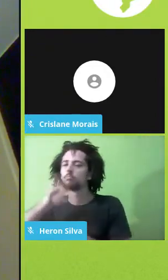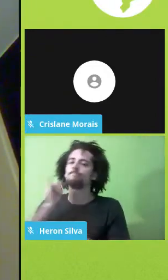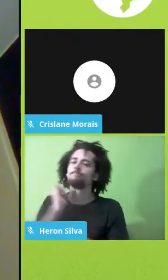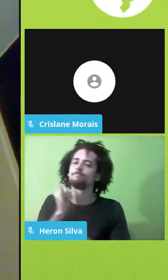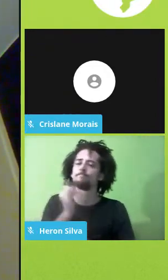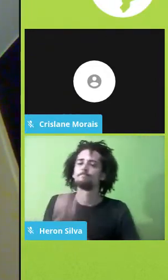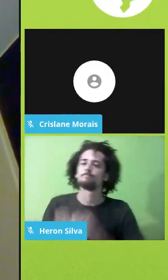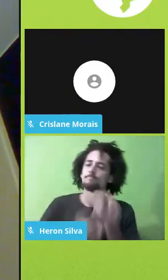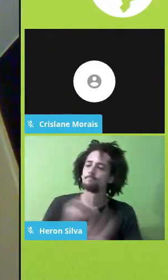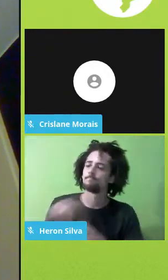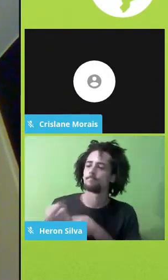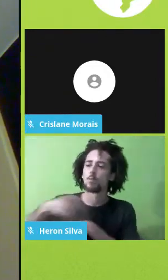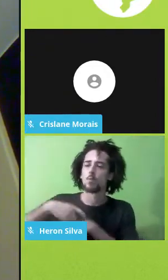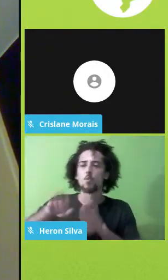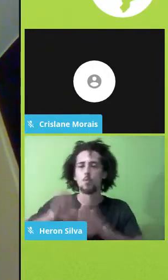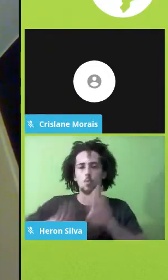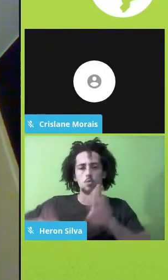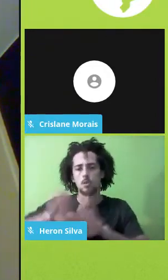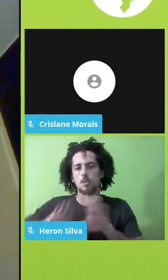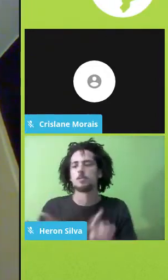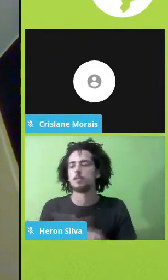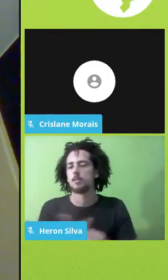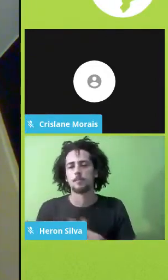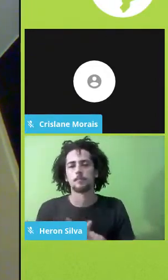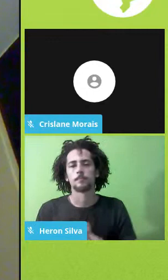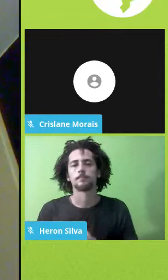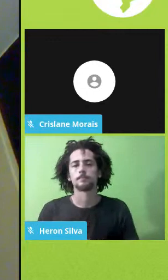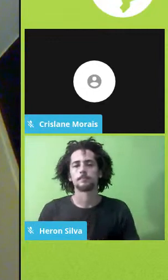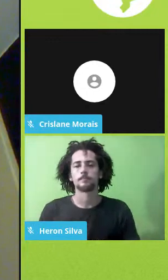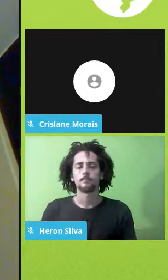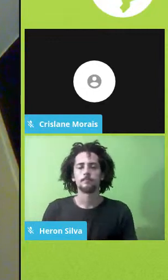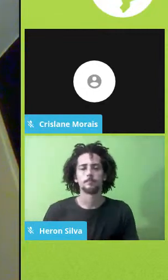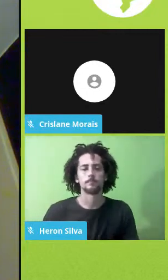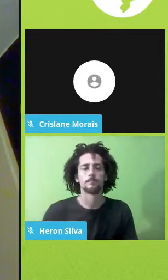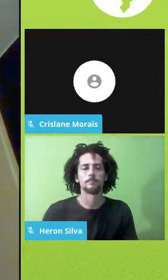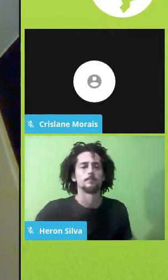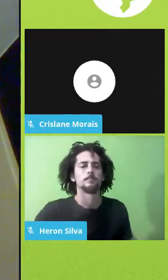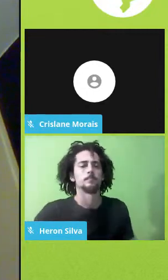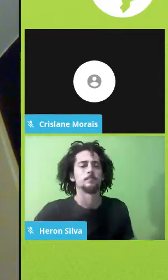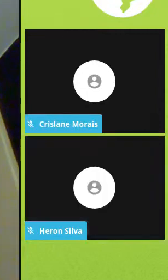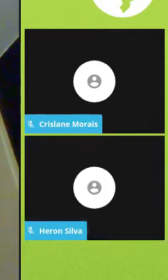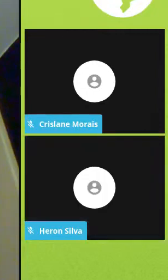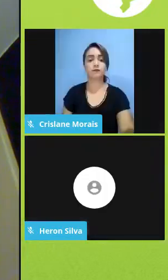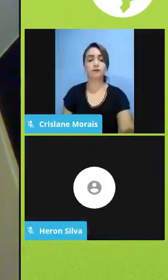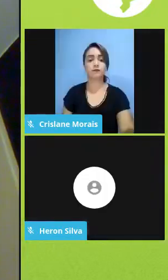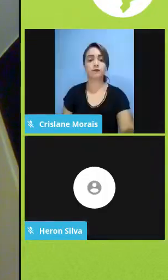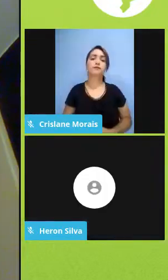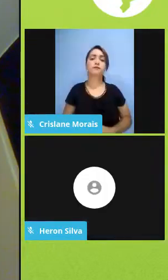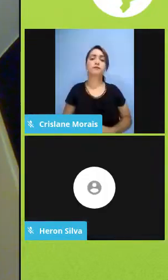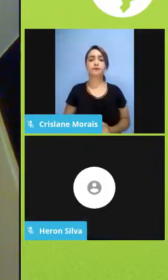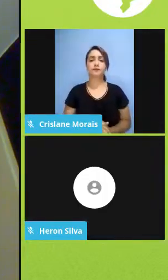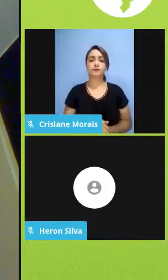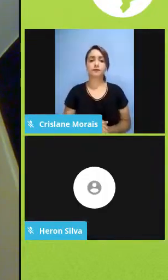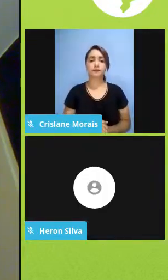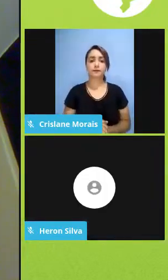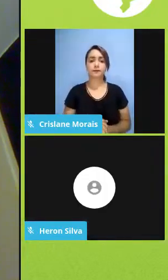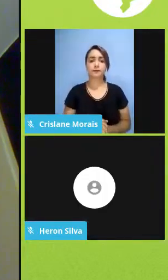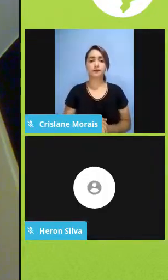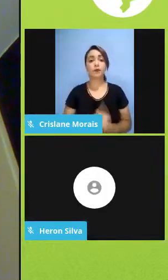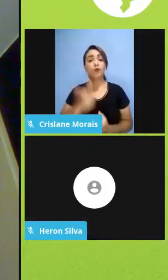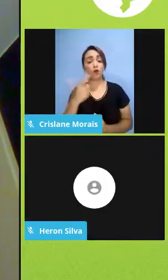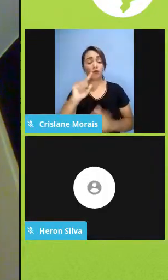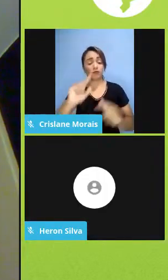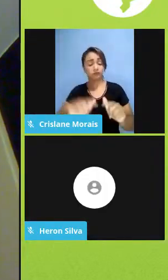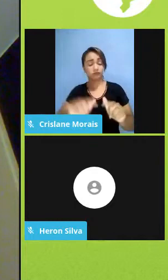de cuidado com essa escrita excessiva, com tempo excessivo em sala de aula. A segunda, o meu segundo grande desafio,